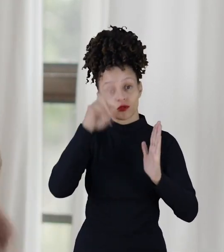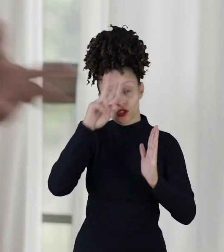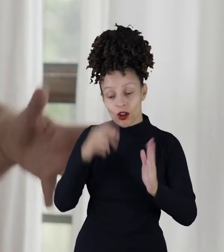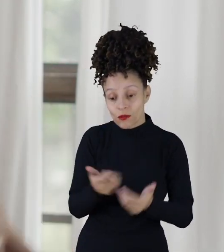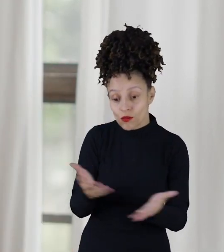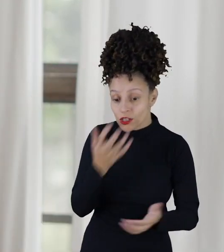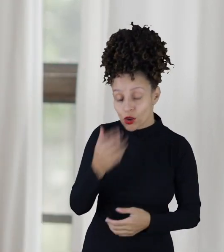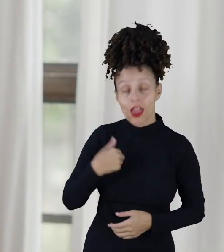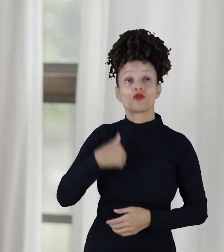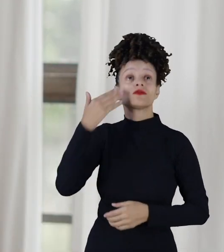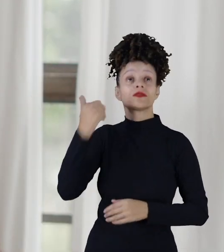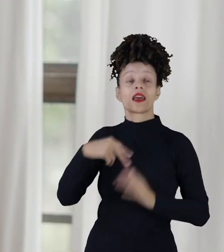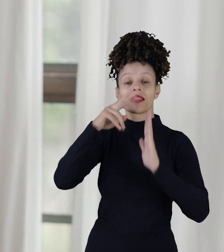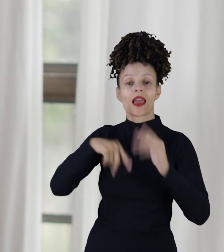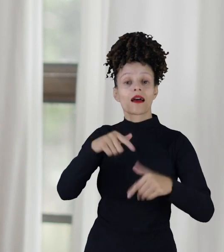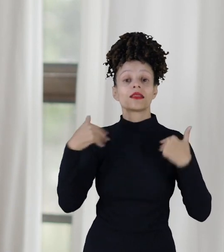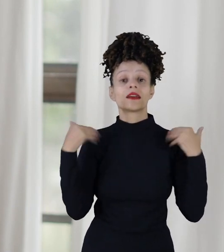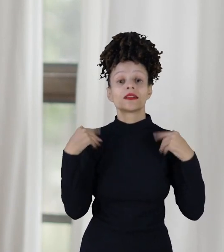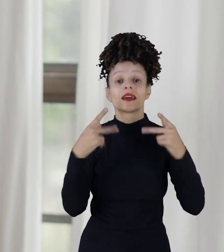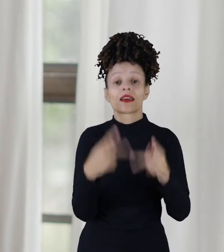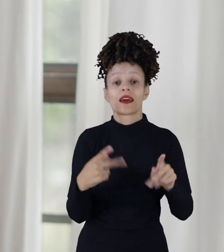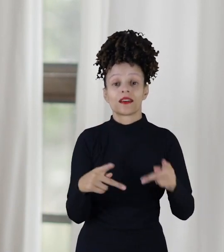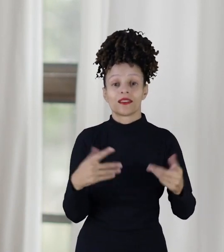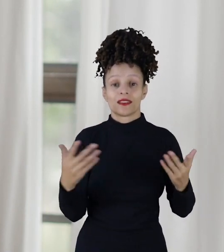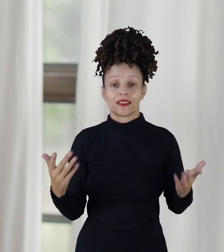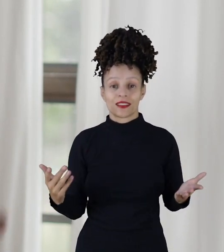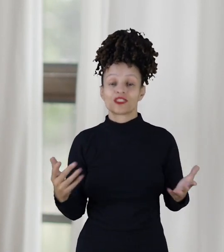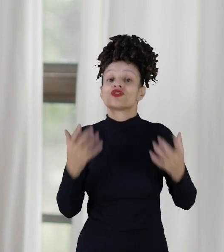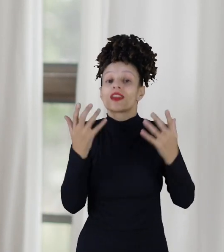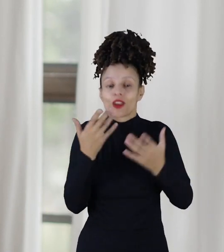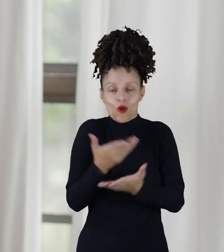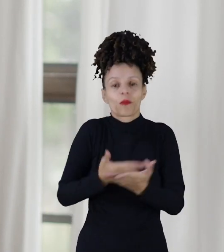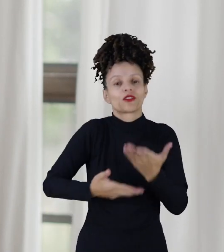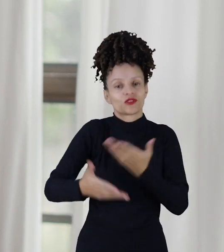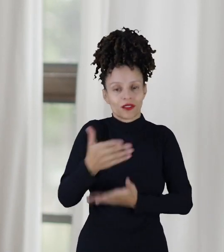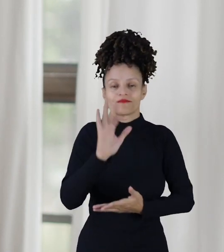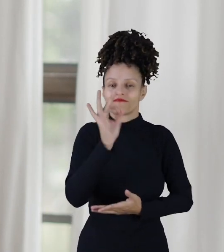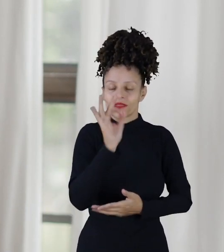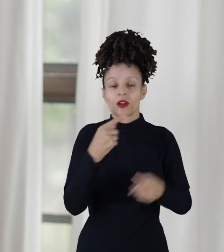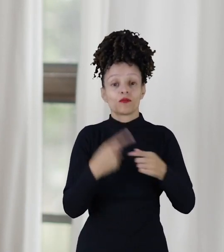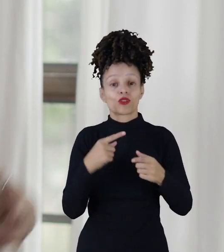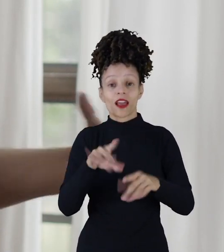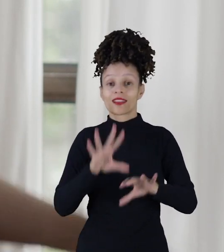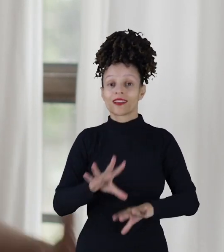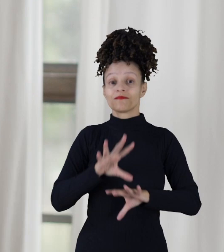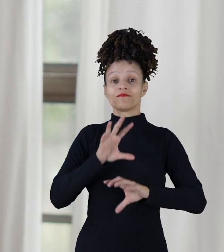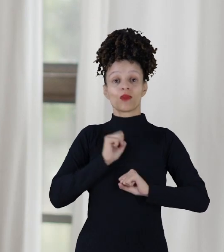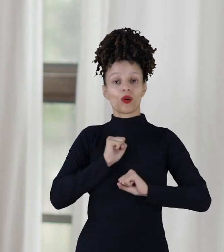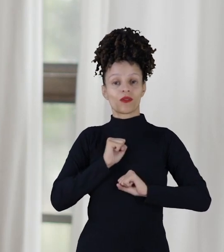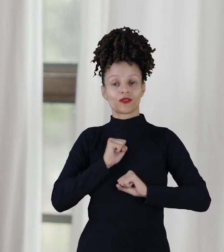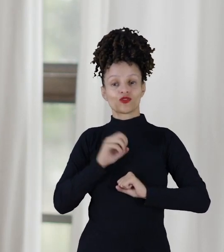a história pro cachorro, ela falou: agora eu sei ler. A alegria dela. De querer compartilhar. De querer compartilhar, exatamente. Porque ela estava